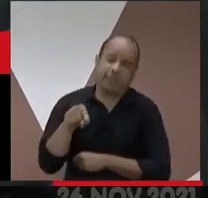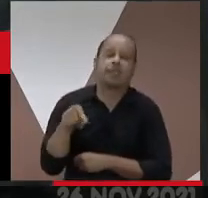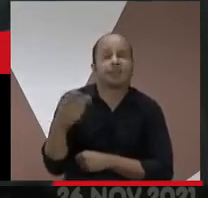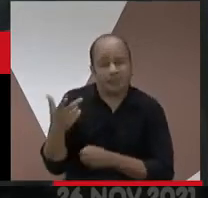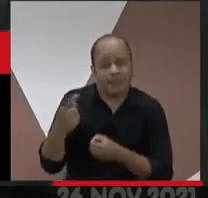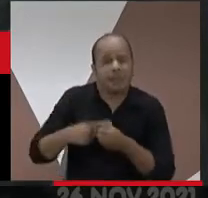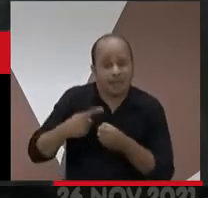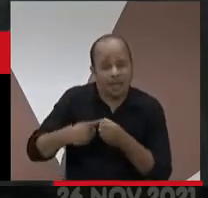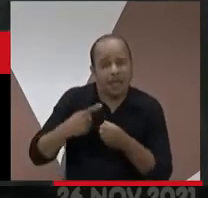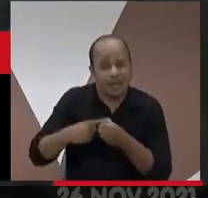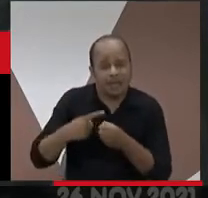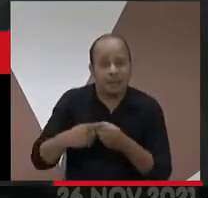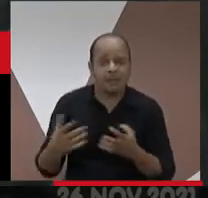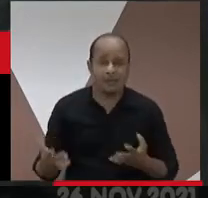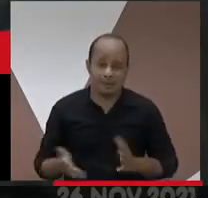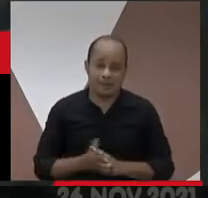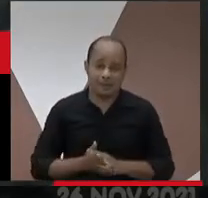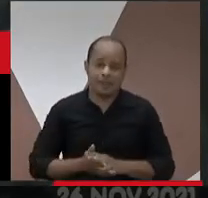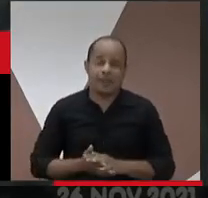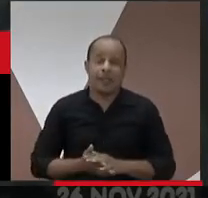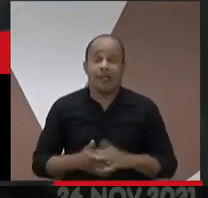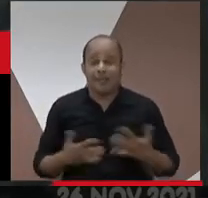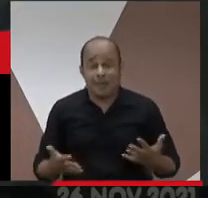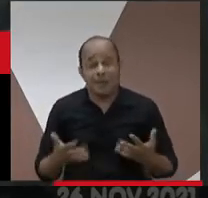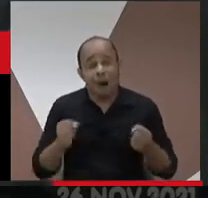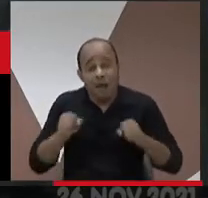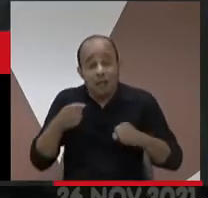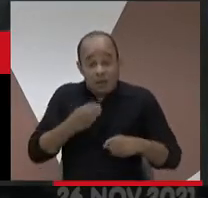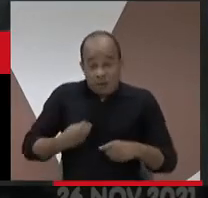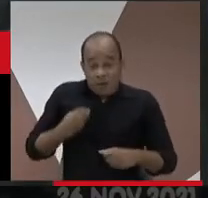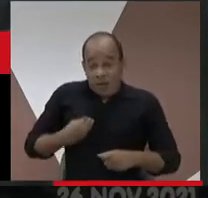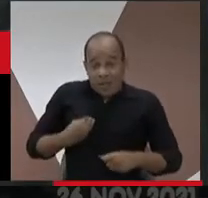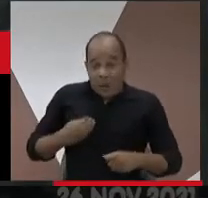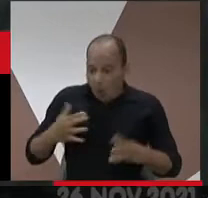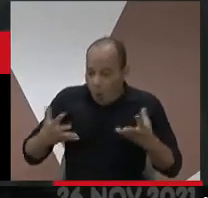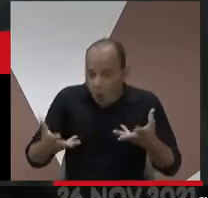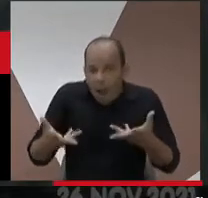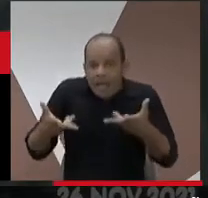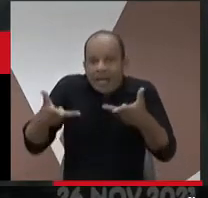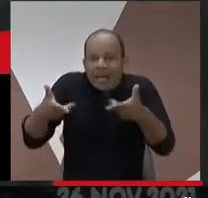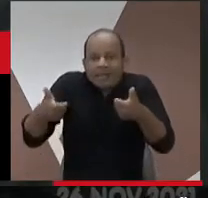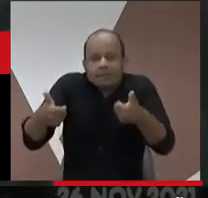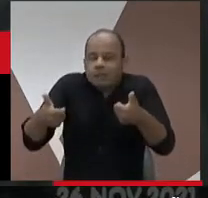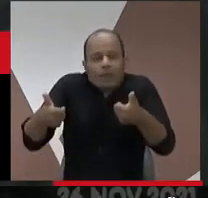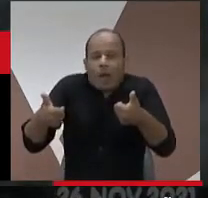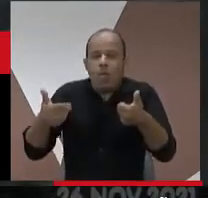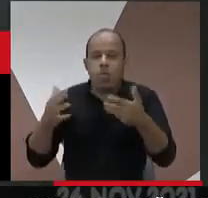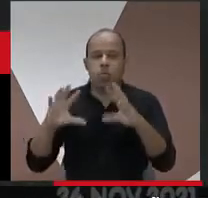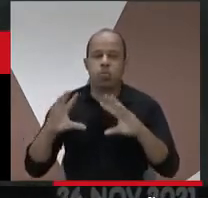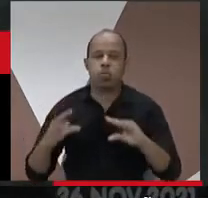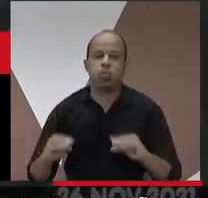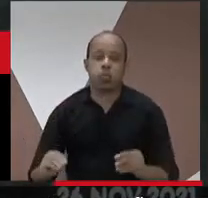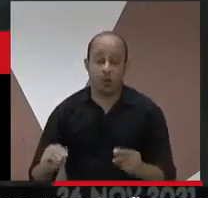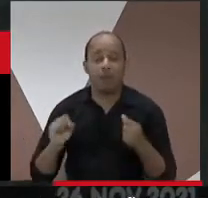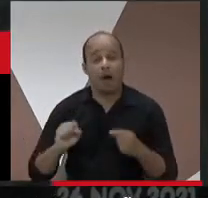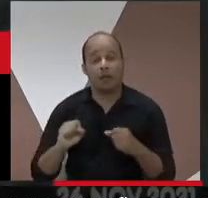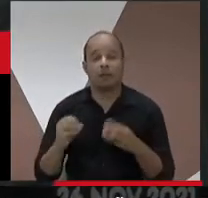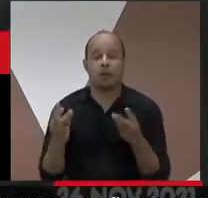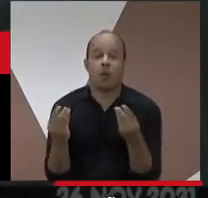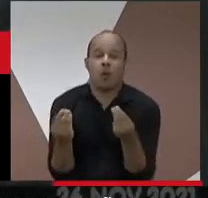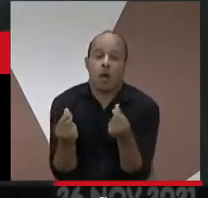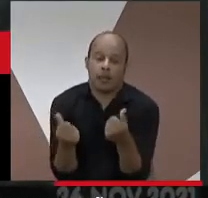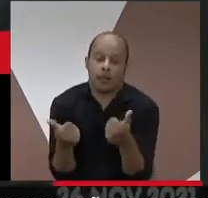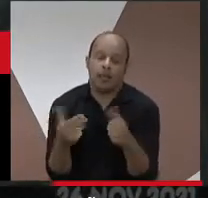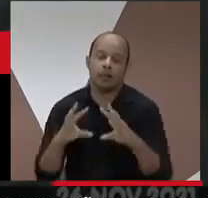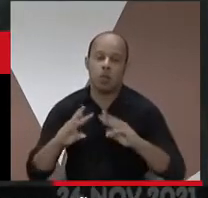da cidade, diminuindo, portanto, a qualidade de vida da nossa população. Então, em Contagem, tem um impacto